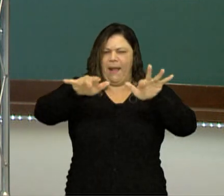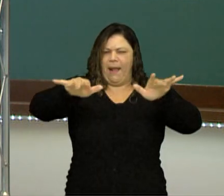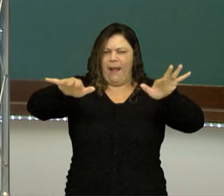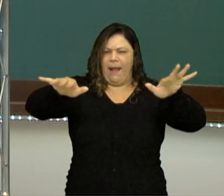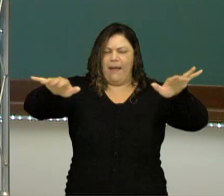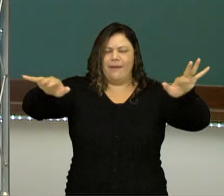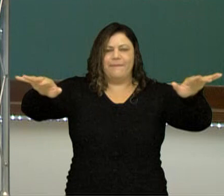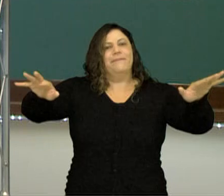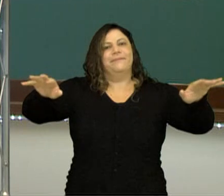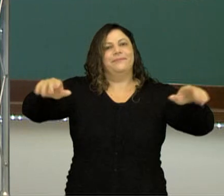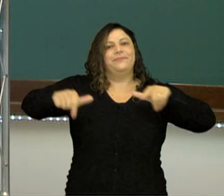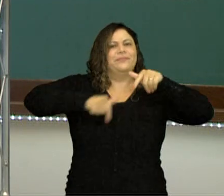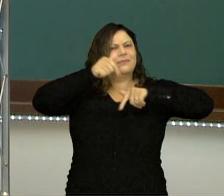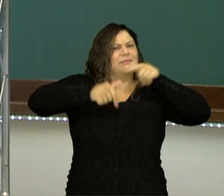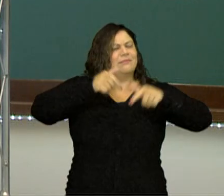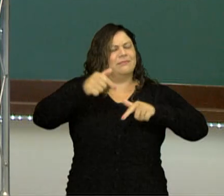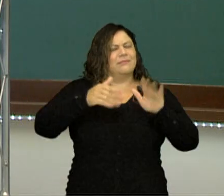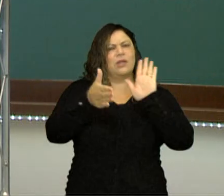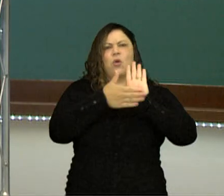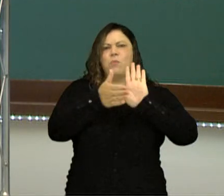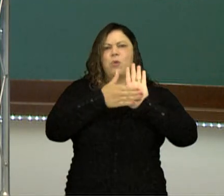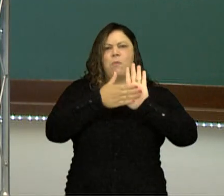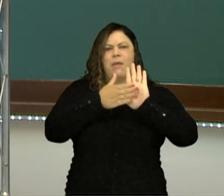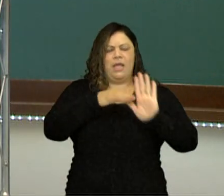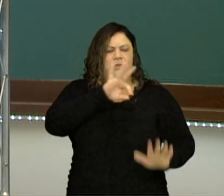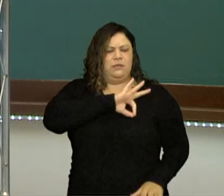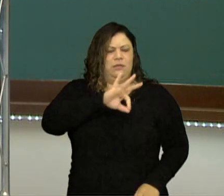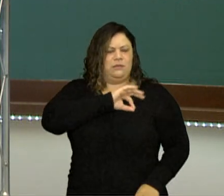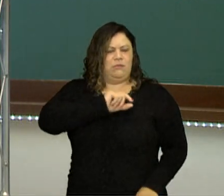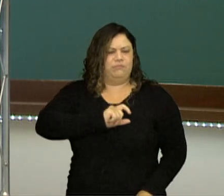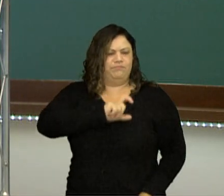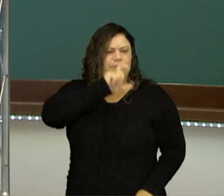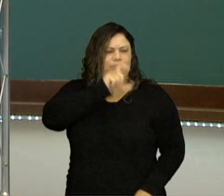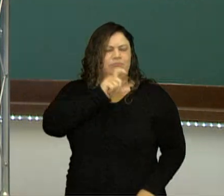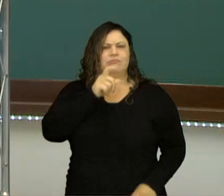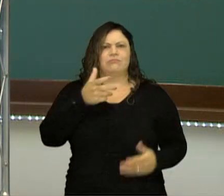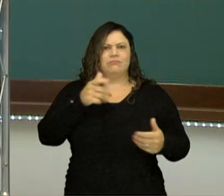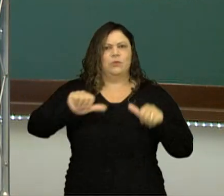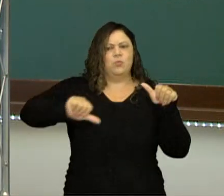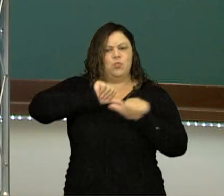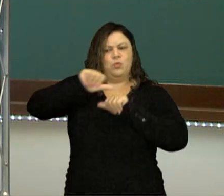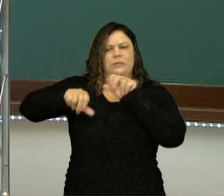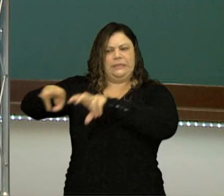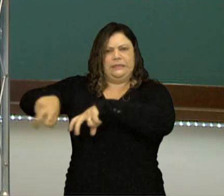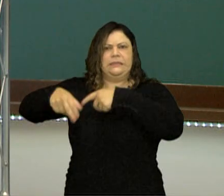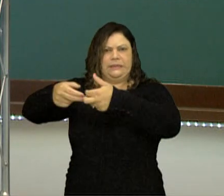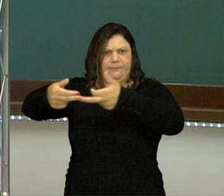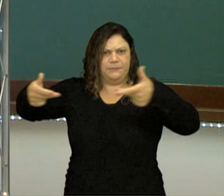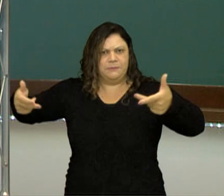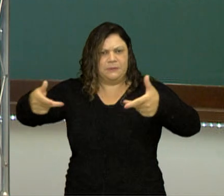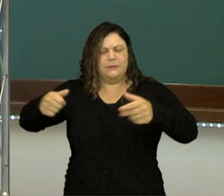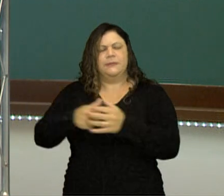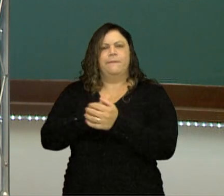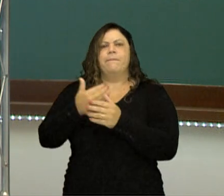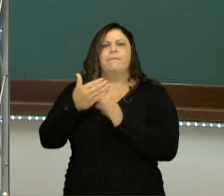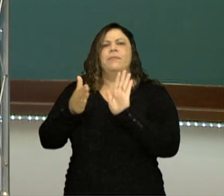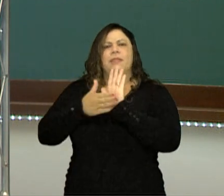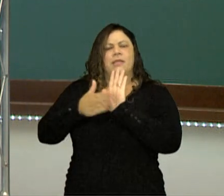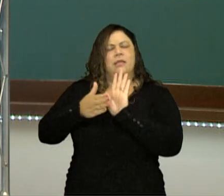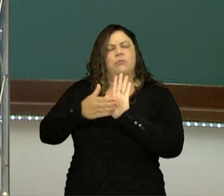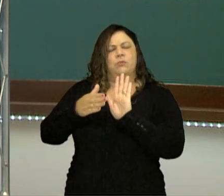trabalhadores, com promessas que eles faziam de aumentos salariais, reforma agrária e prometendo acabar com as dívidas dos